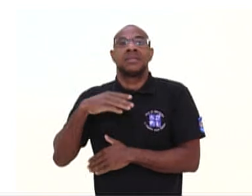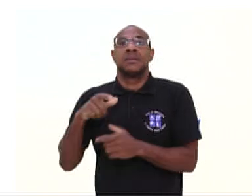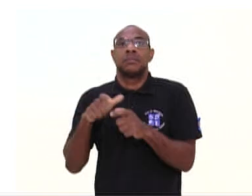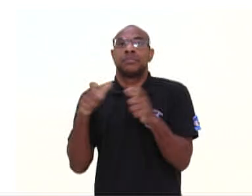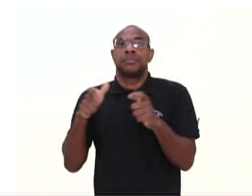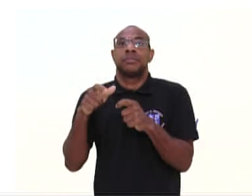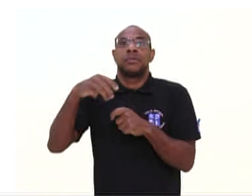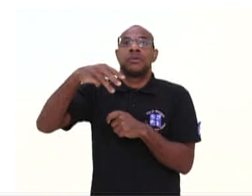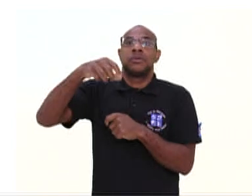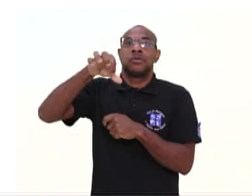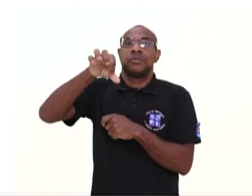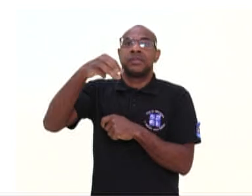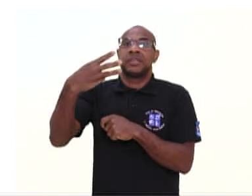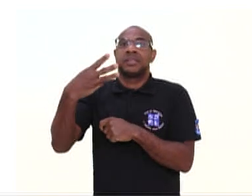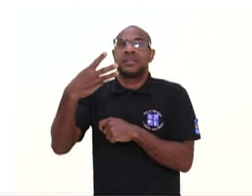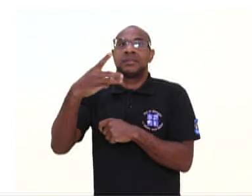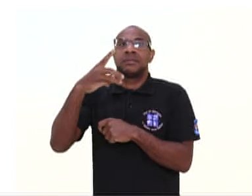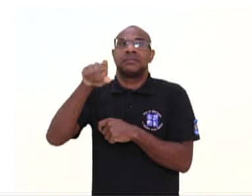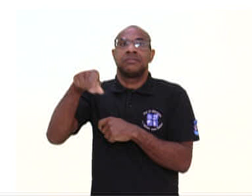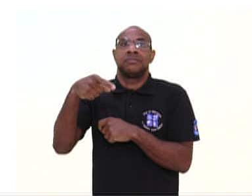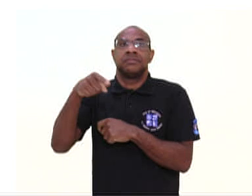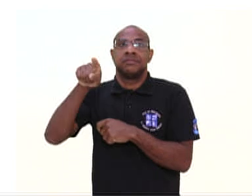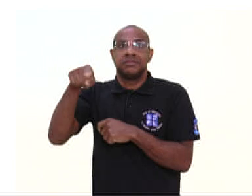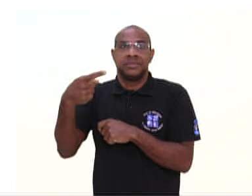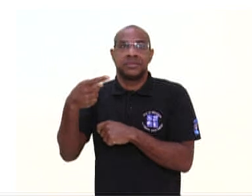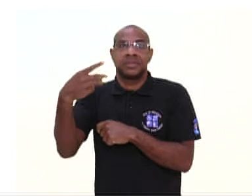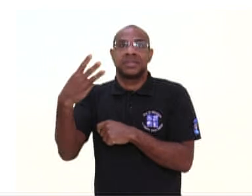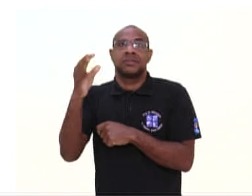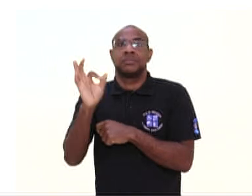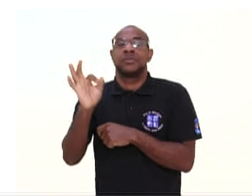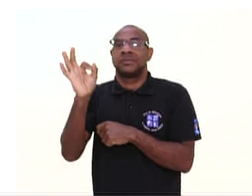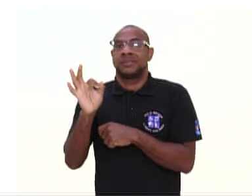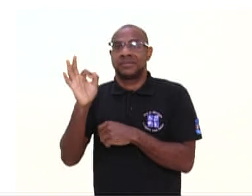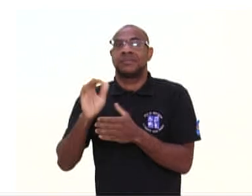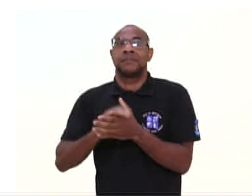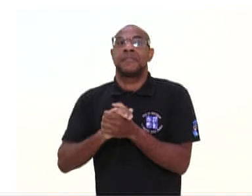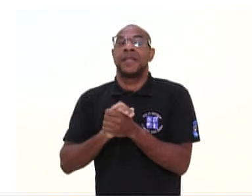93,2%. Da população com 10 anos ou mais de idade,